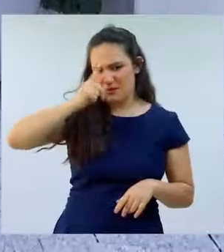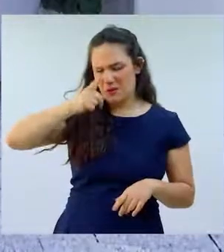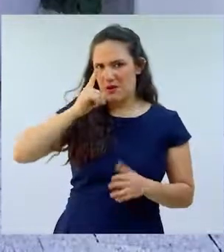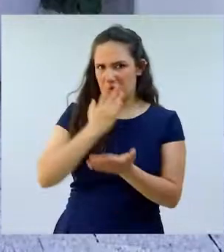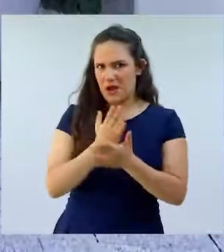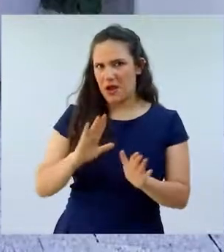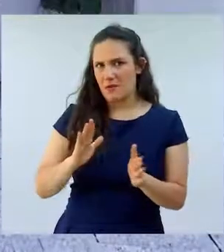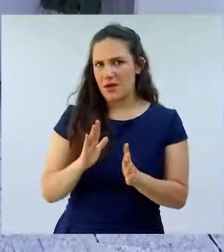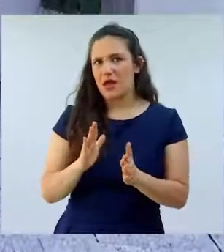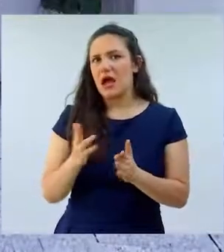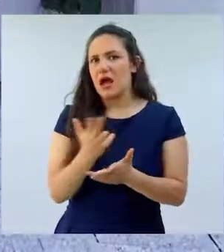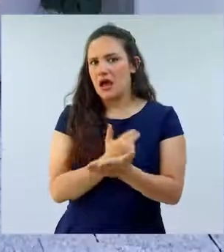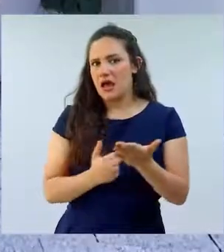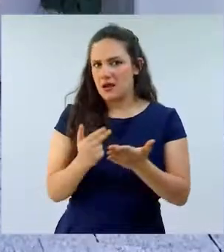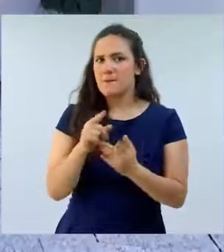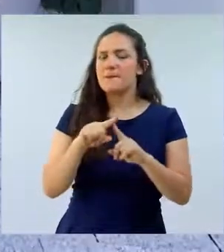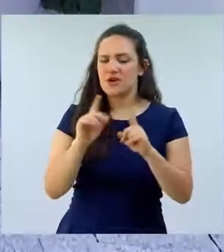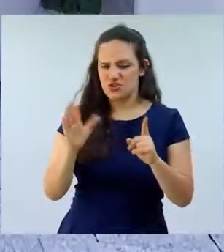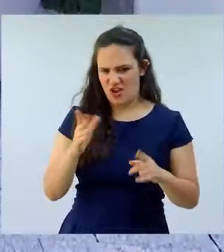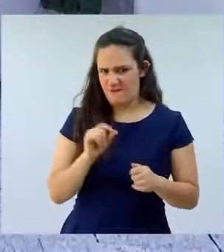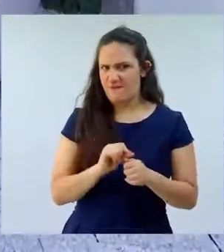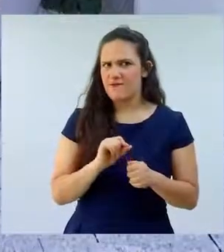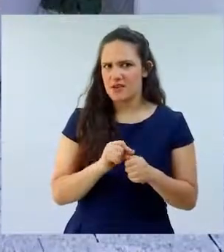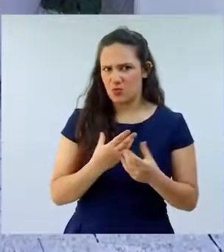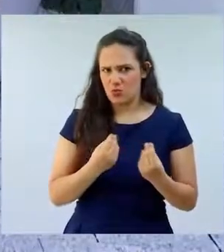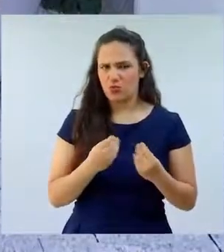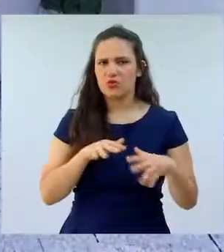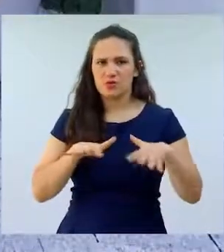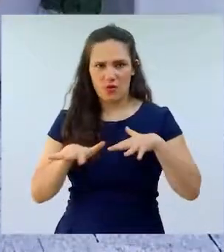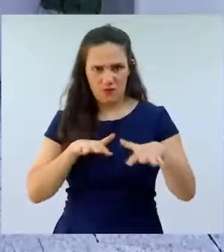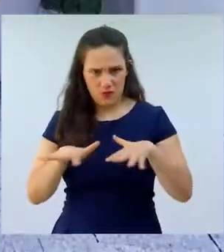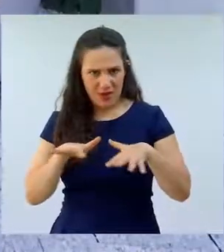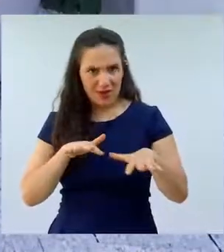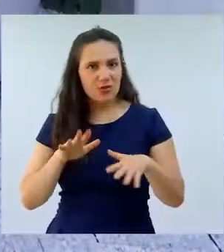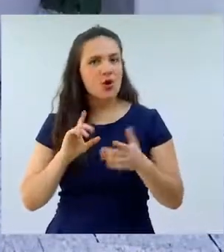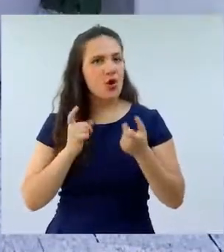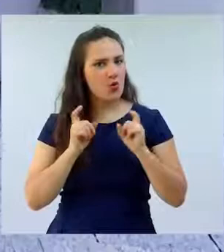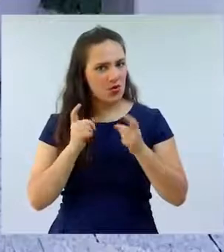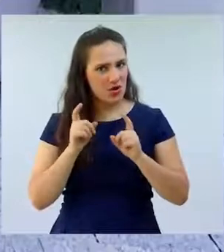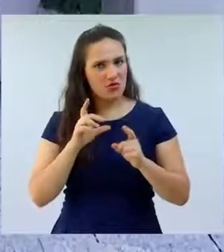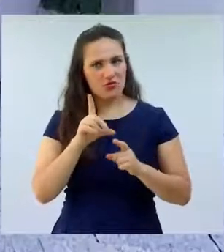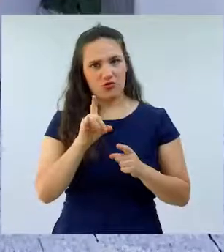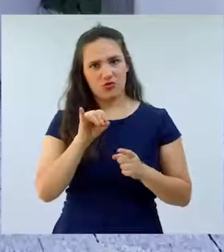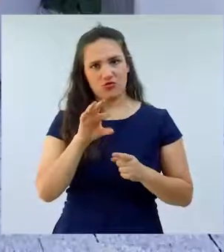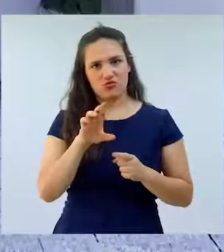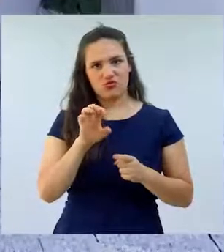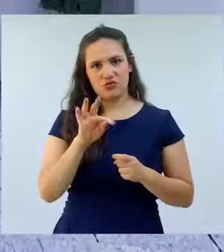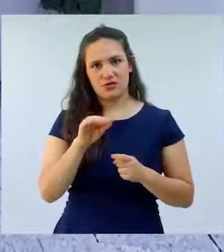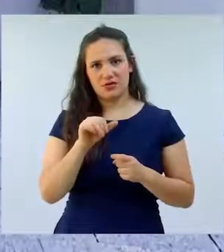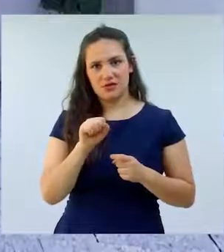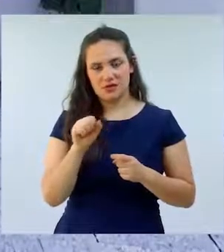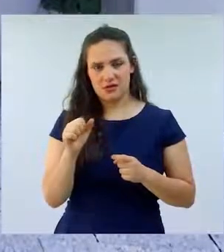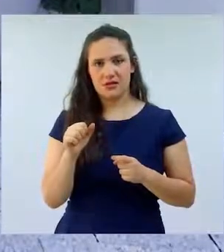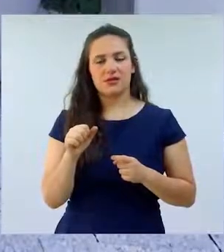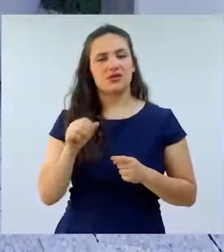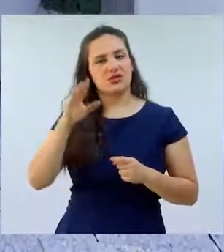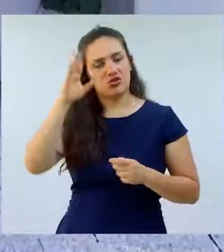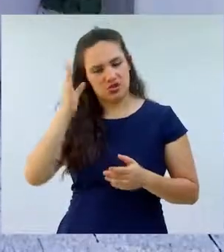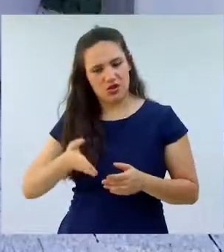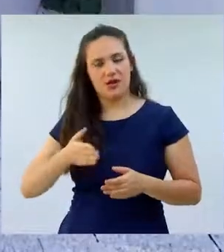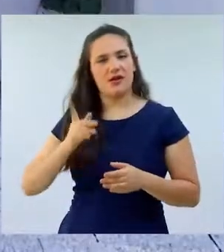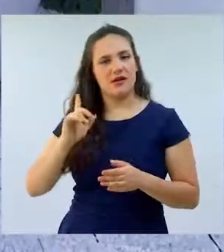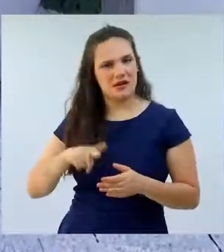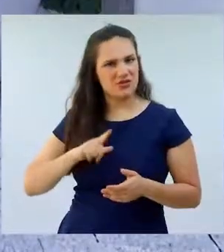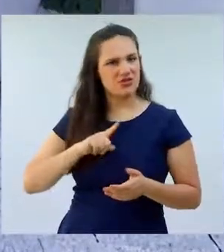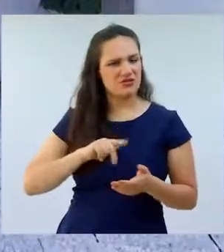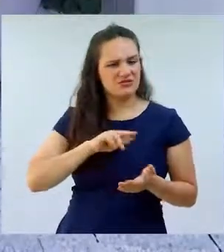várias reuniões naquela época, né, de direta já, de política mesmo, né, cara? Reunião com o Partido Comunista, reunião com o Partido